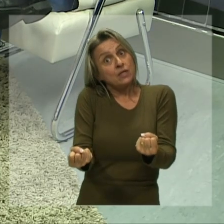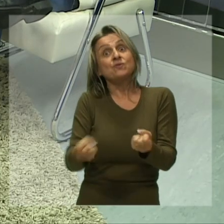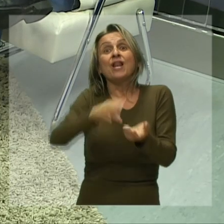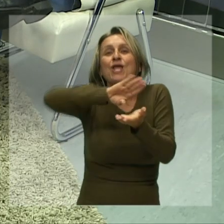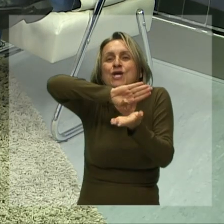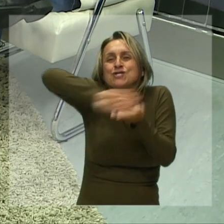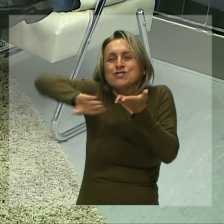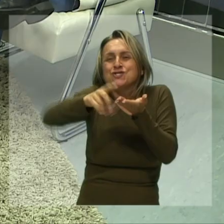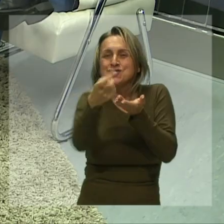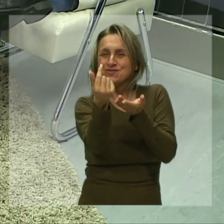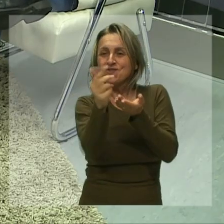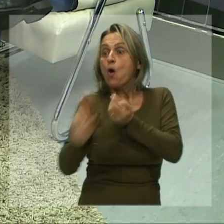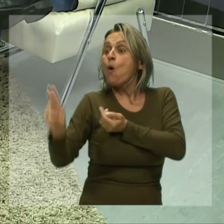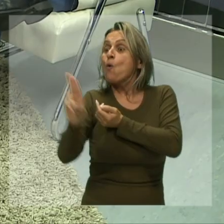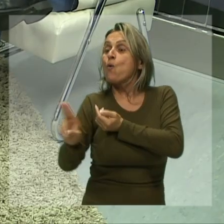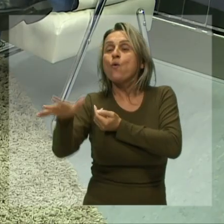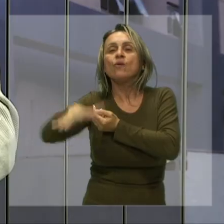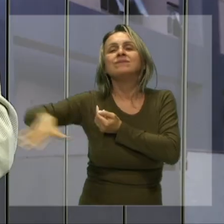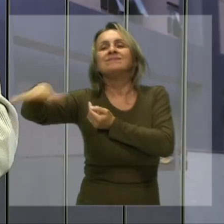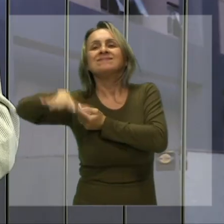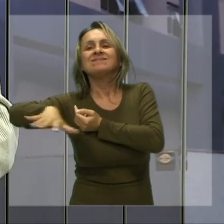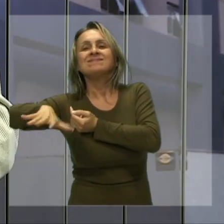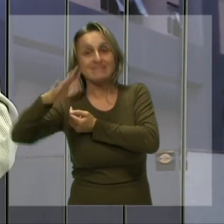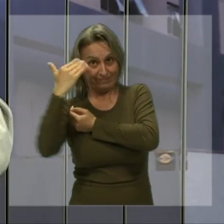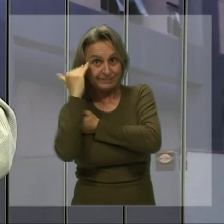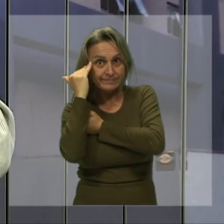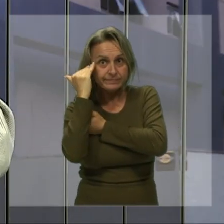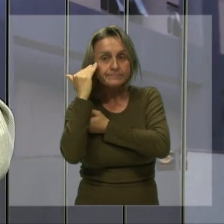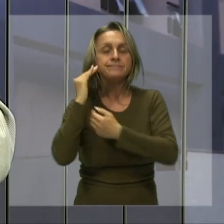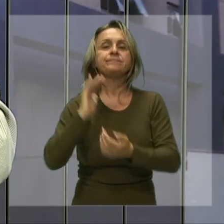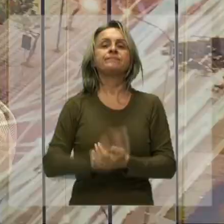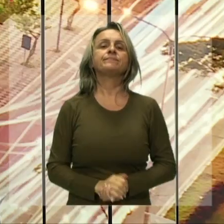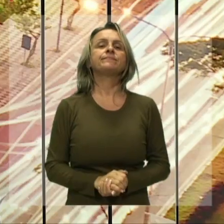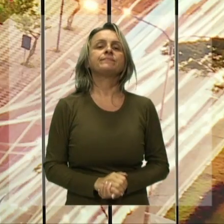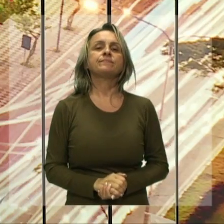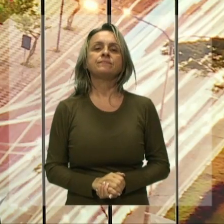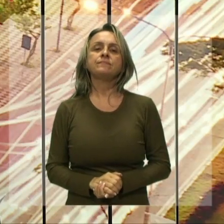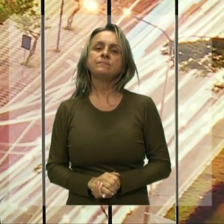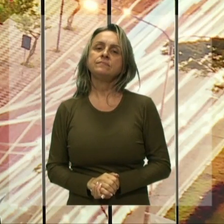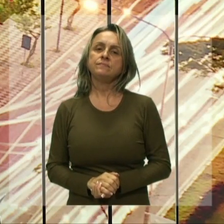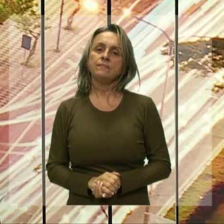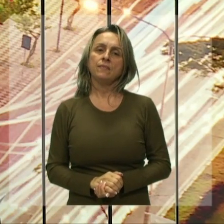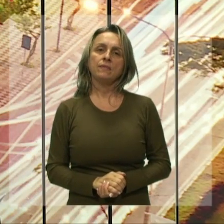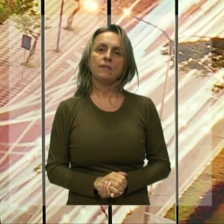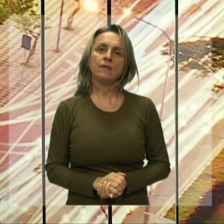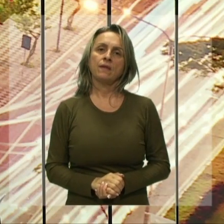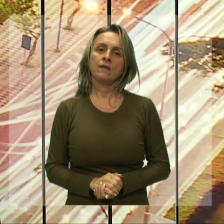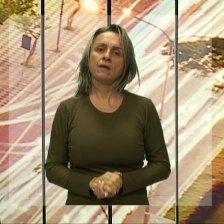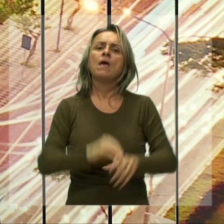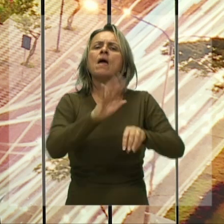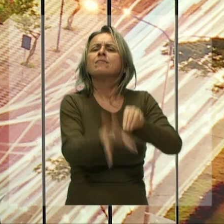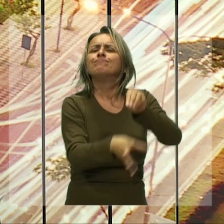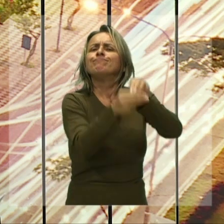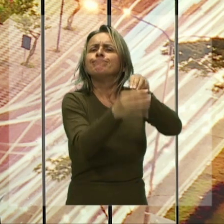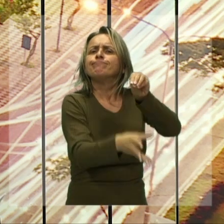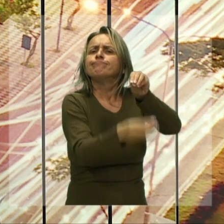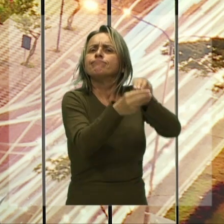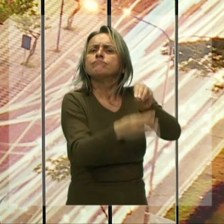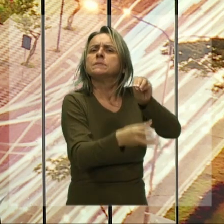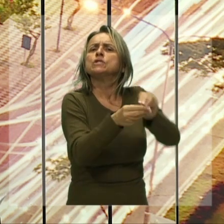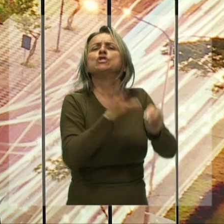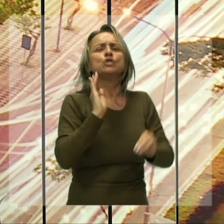estava lá e use na outra área. Entendeu? Vereador, das emendas que já tramitaram partes na